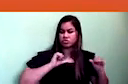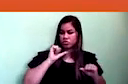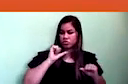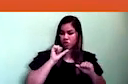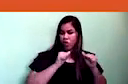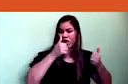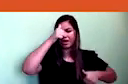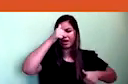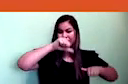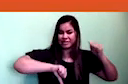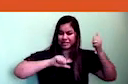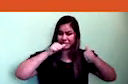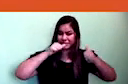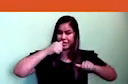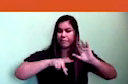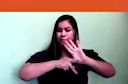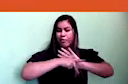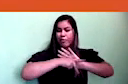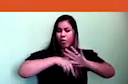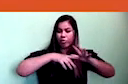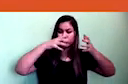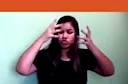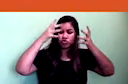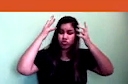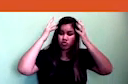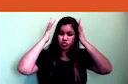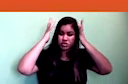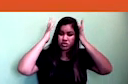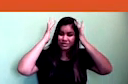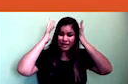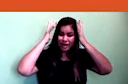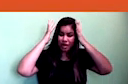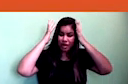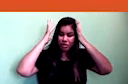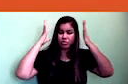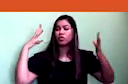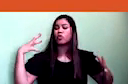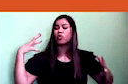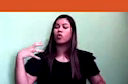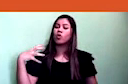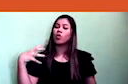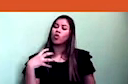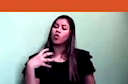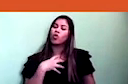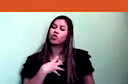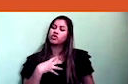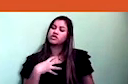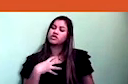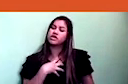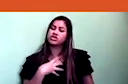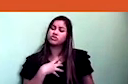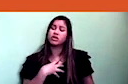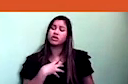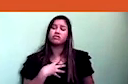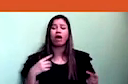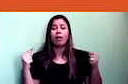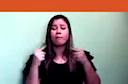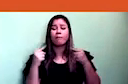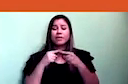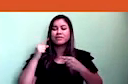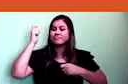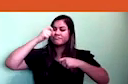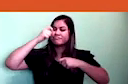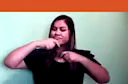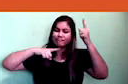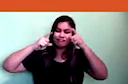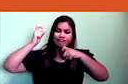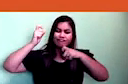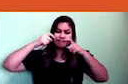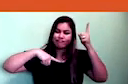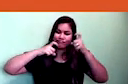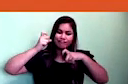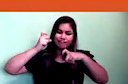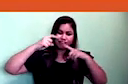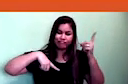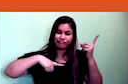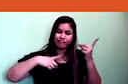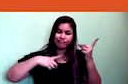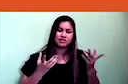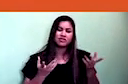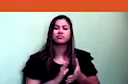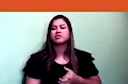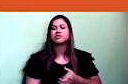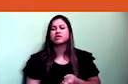química neural, o sentimento é o estado de ânimo que vai ser vinculado né, aos estímulos